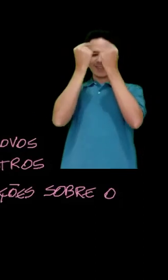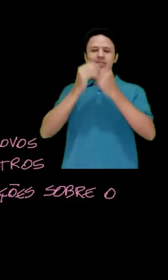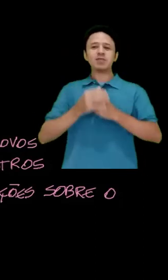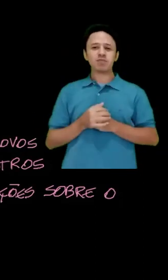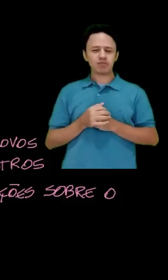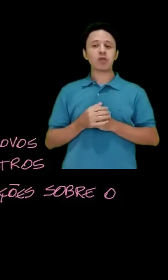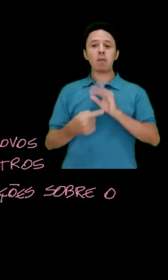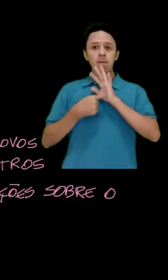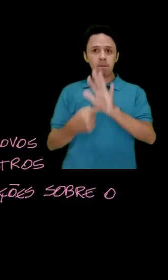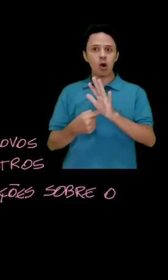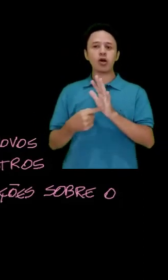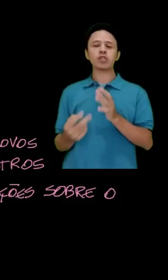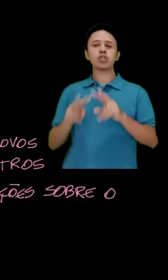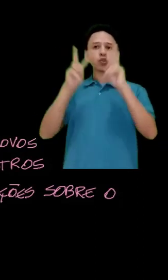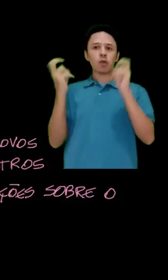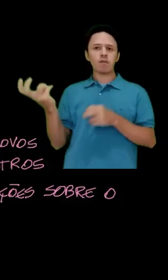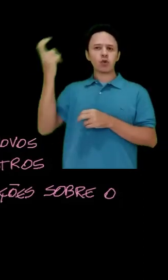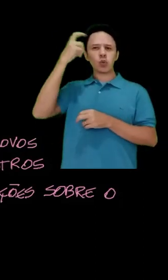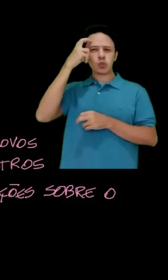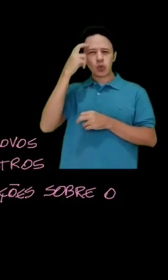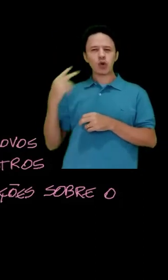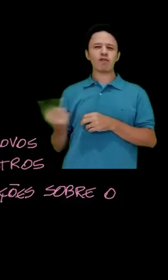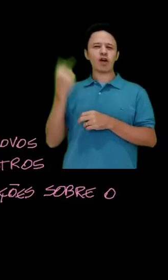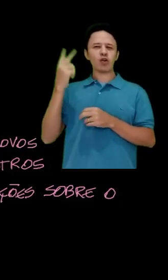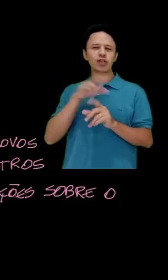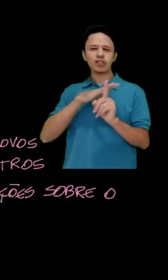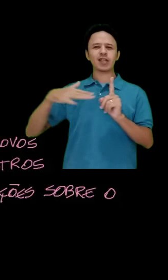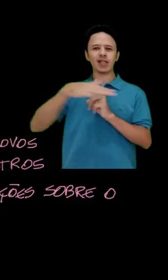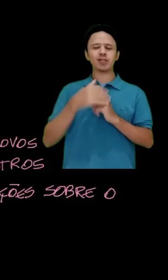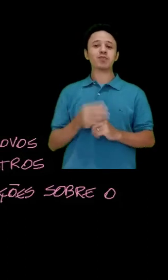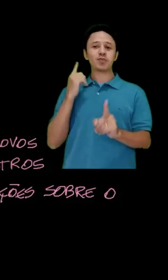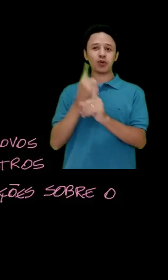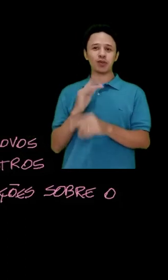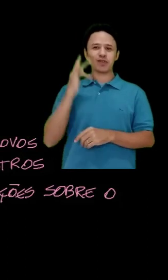que revelam muito sobre os valores e a cultura daquela sociedade.